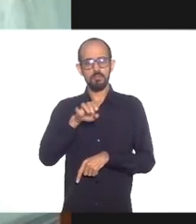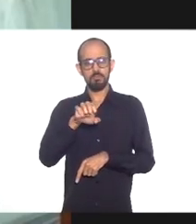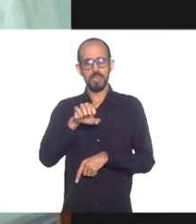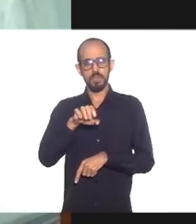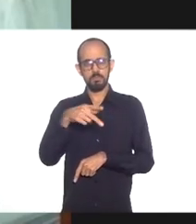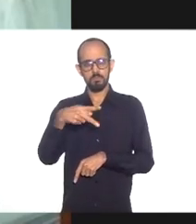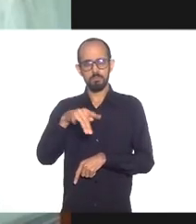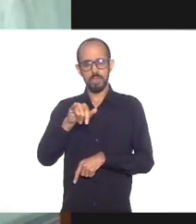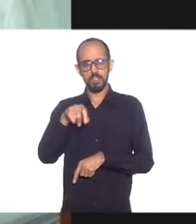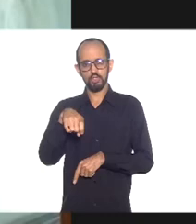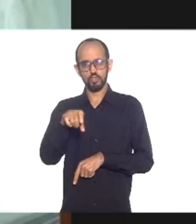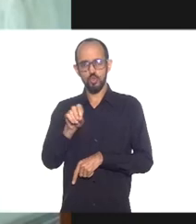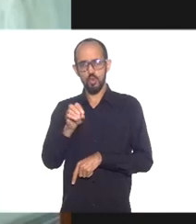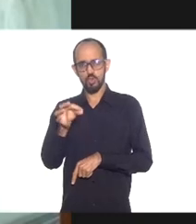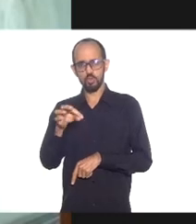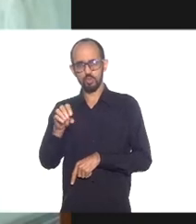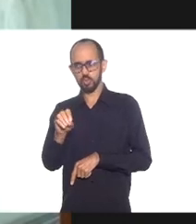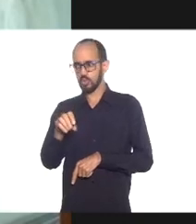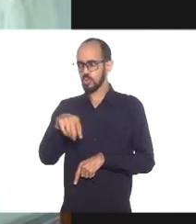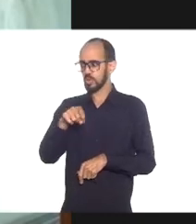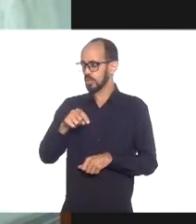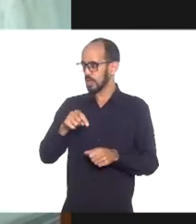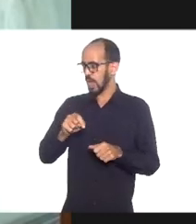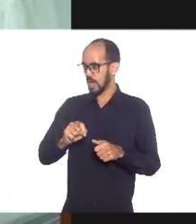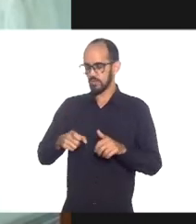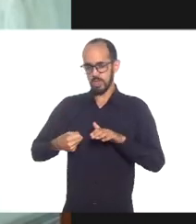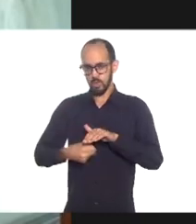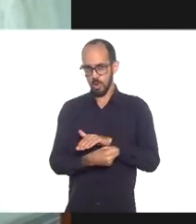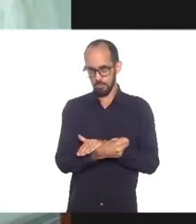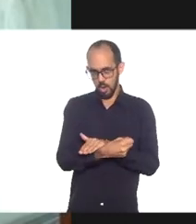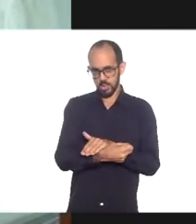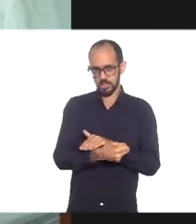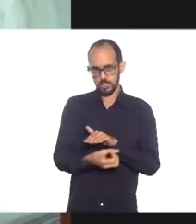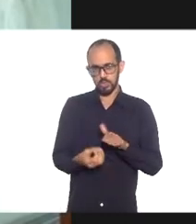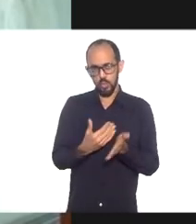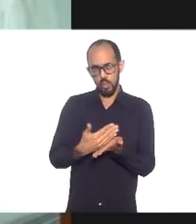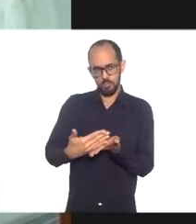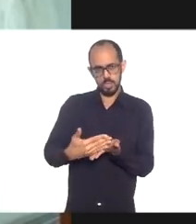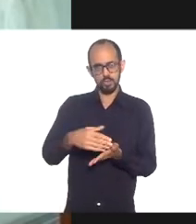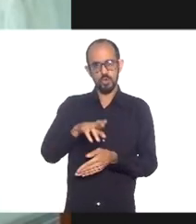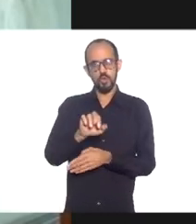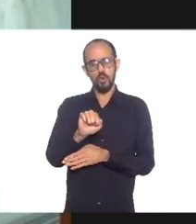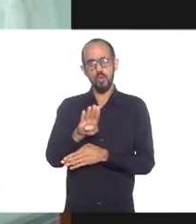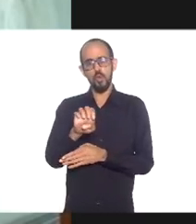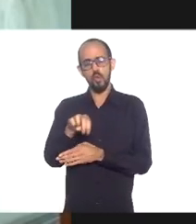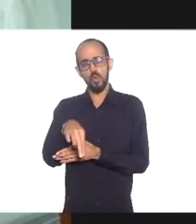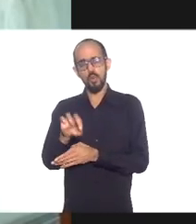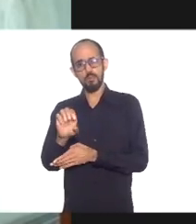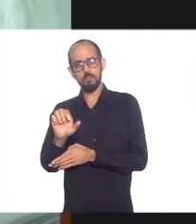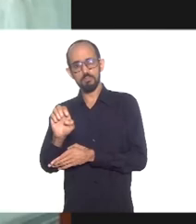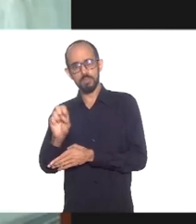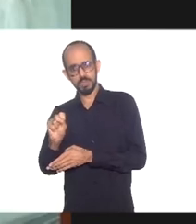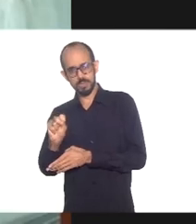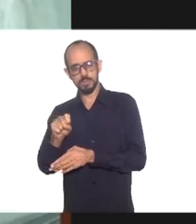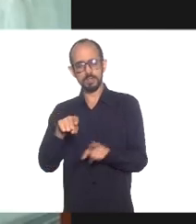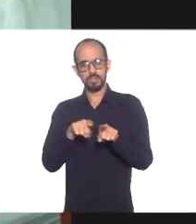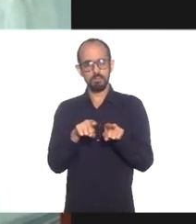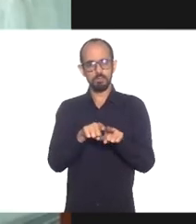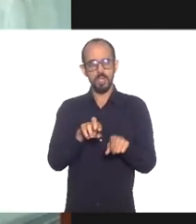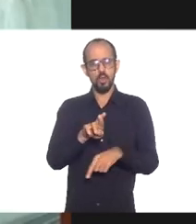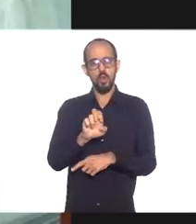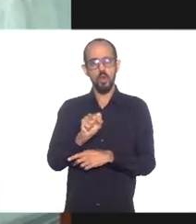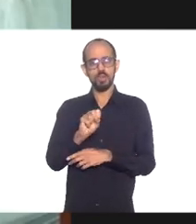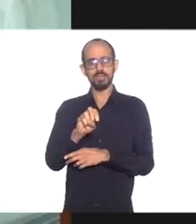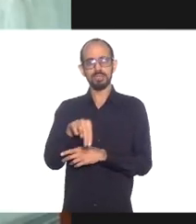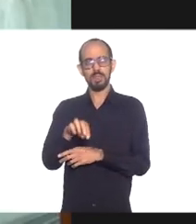estava no exercício do mandato, Rubem Bontempo, Rosenberg Reis, para que nós